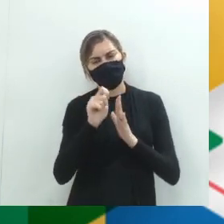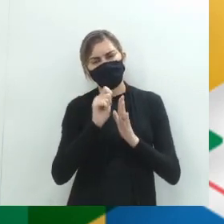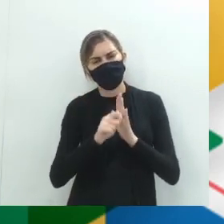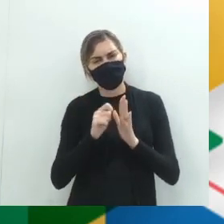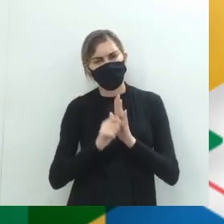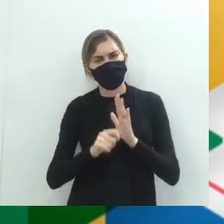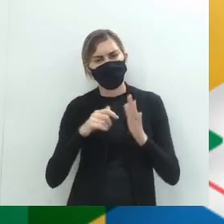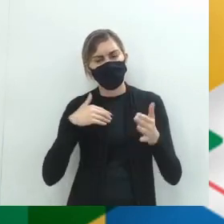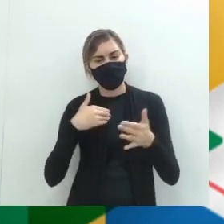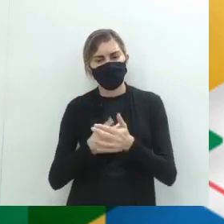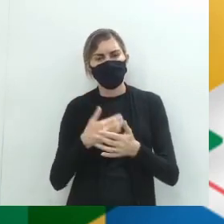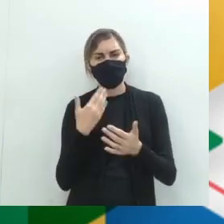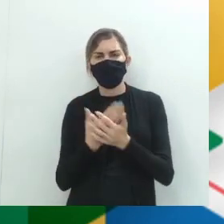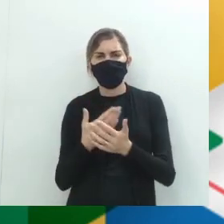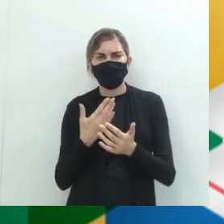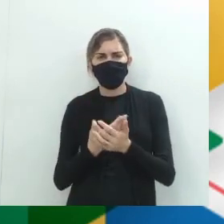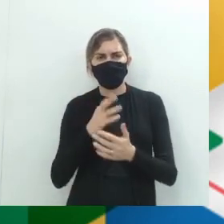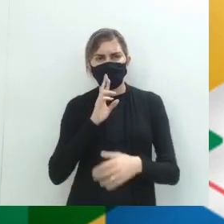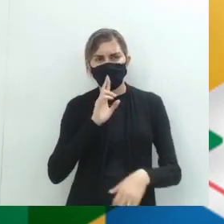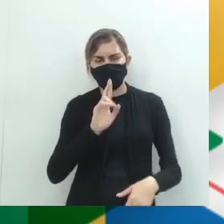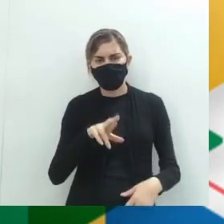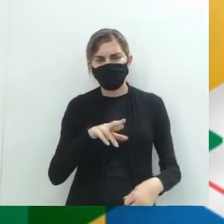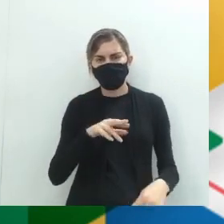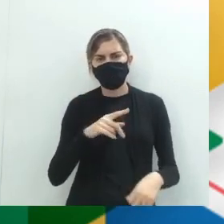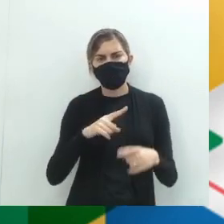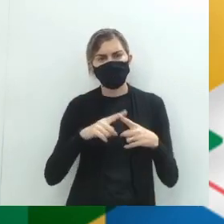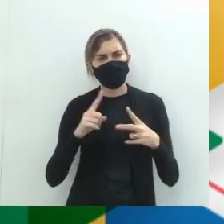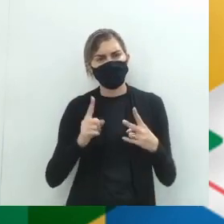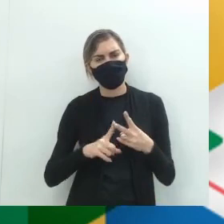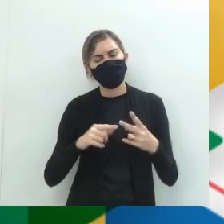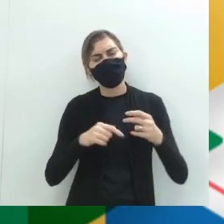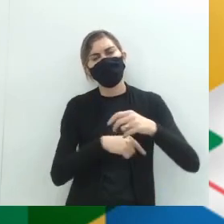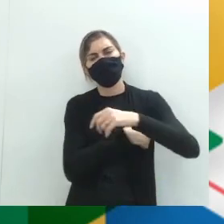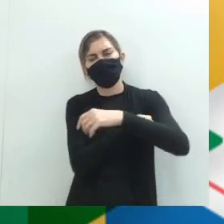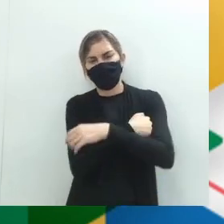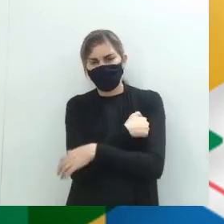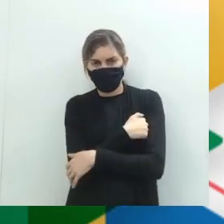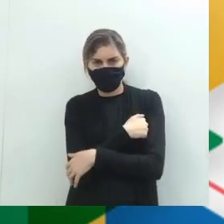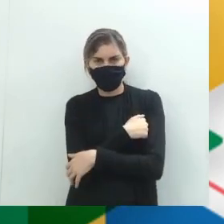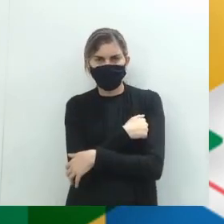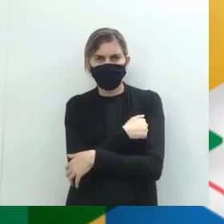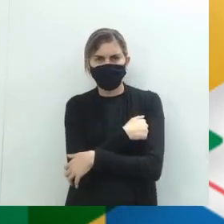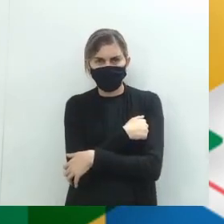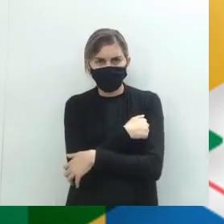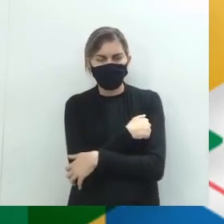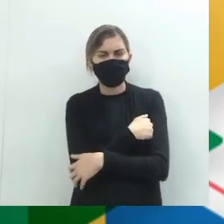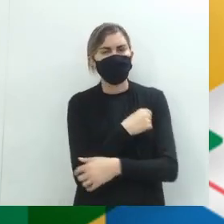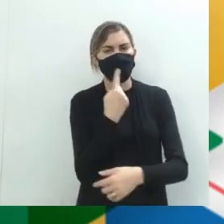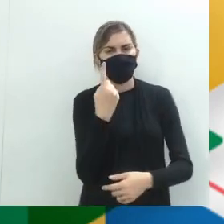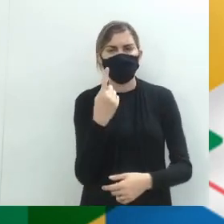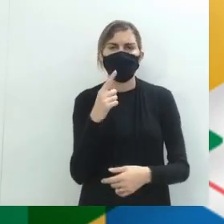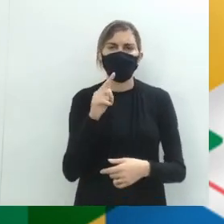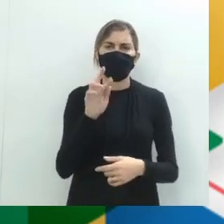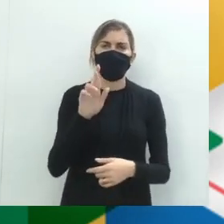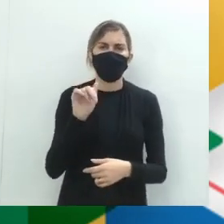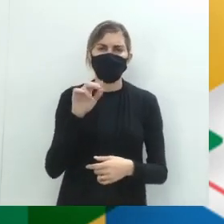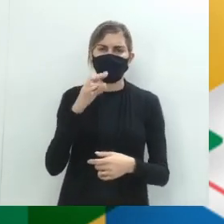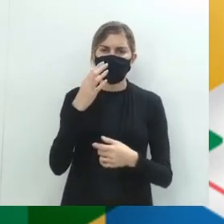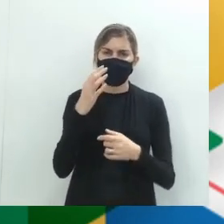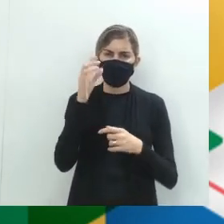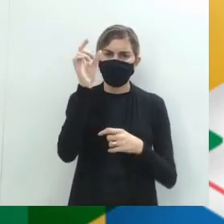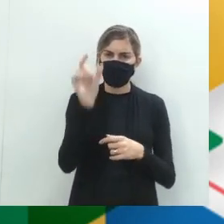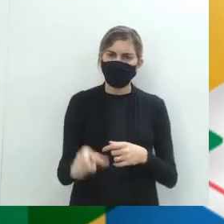anotar e próxima aula vamos responder. 2 termômetros, um graduado na